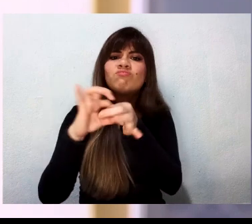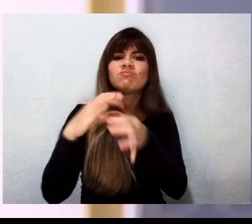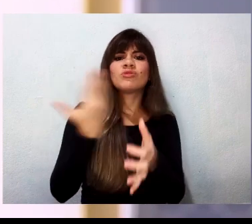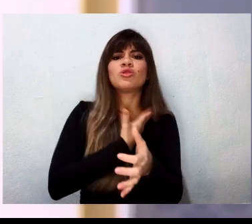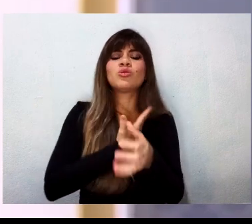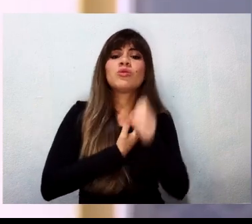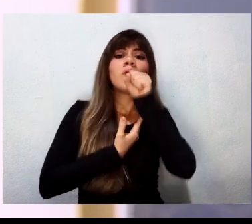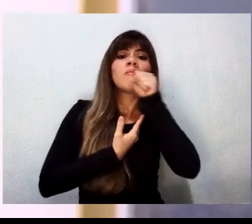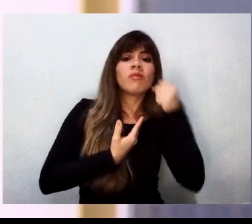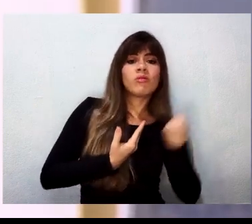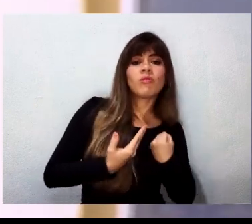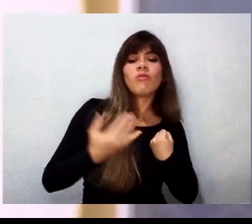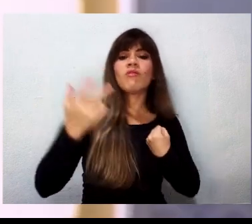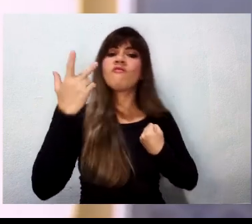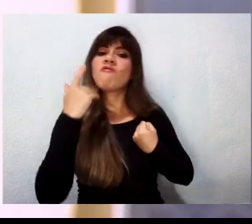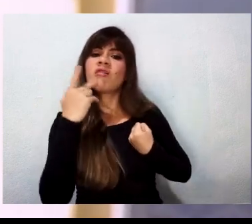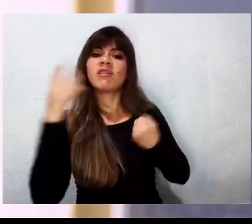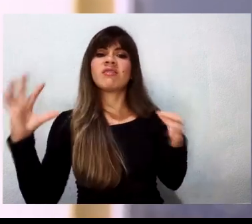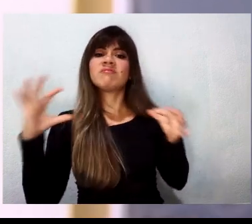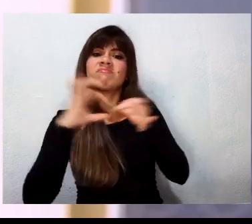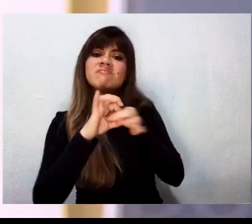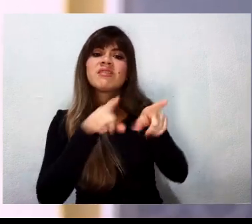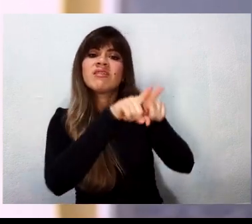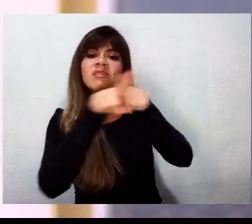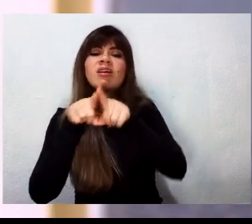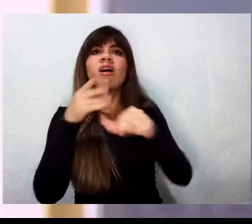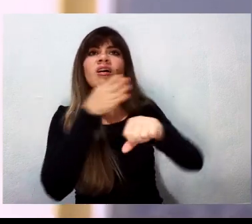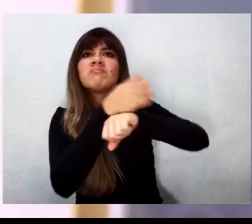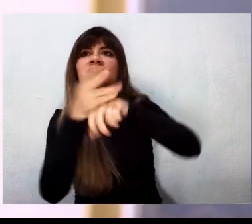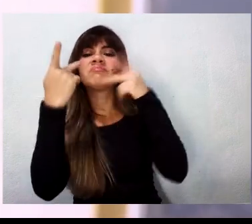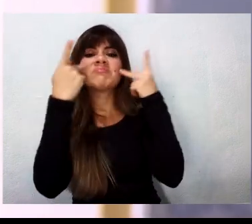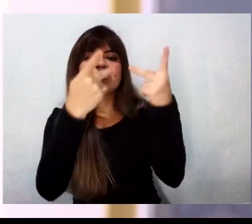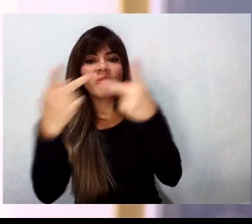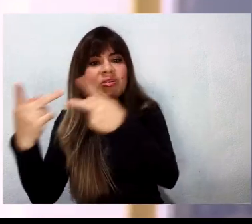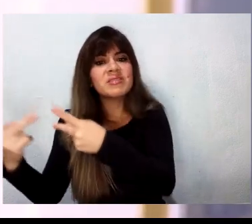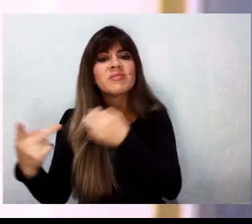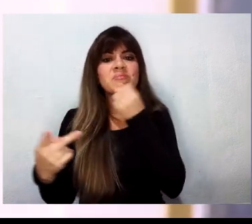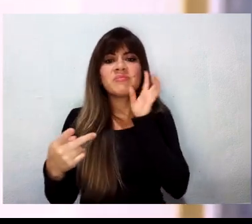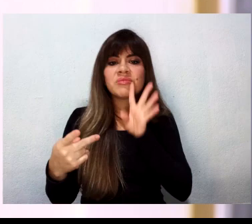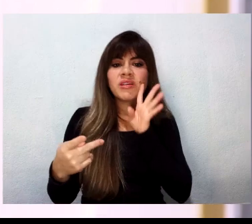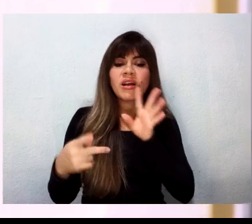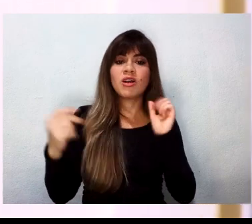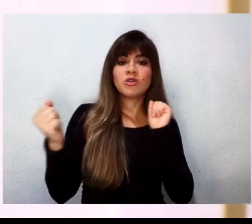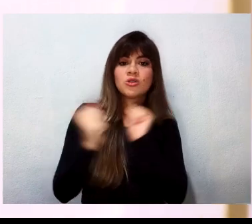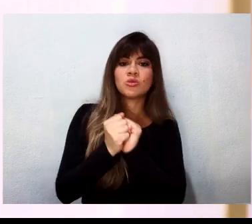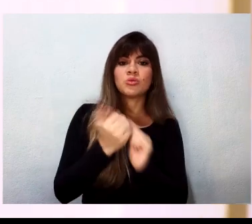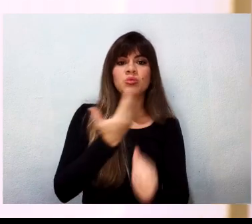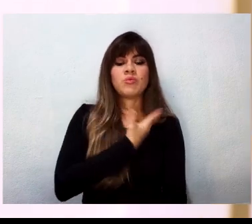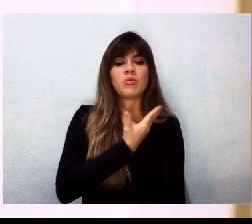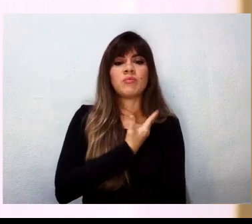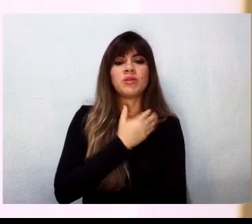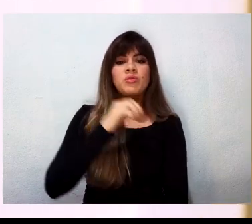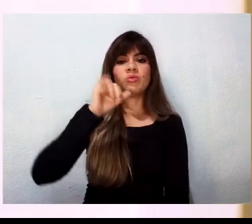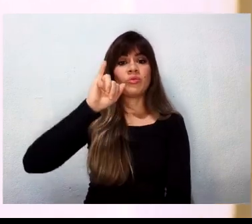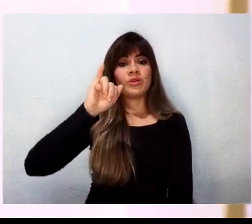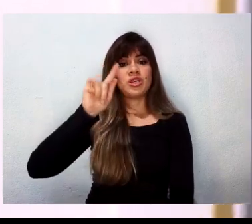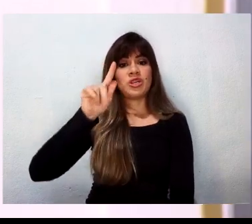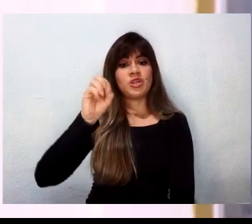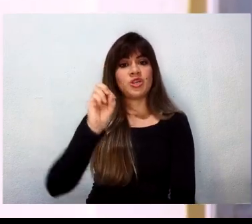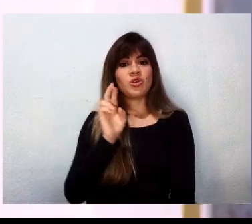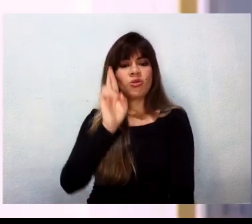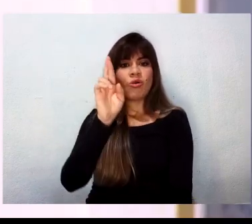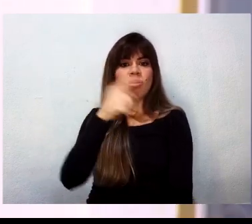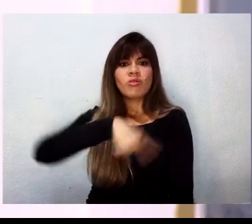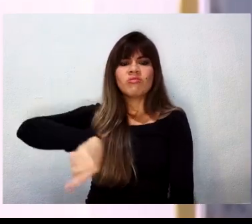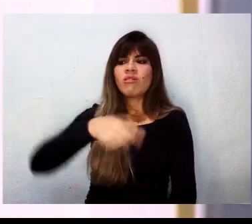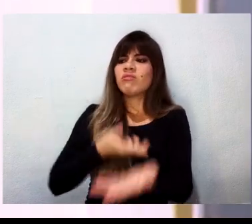a galera que era do Maracanaú para Fortaleza para assistir as coisas, assim, né? Então, eu e um parceiro meu, que é o Igor Cândido, a